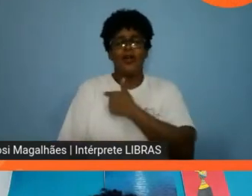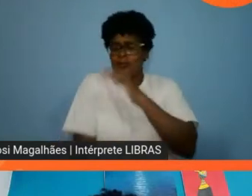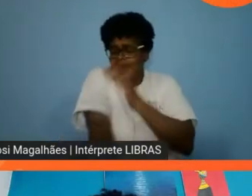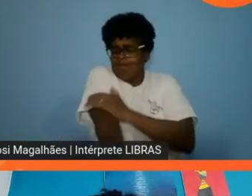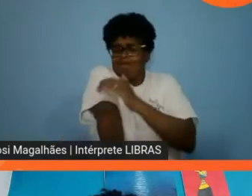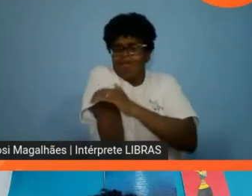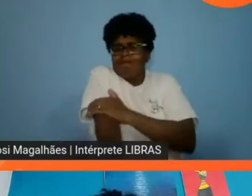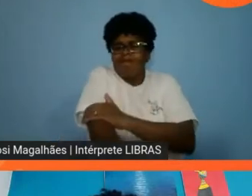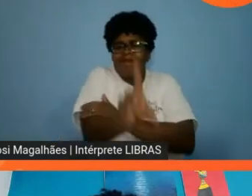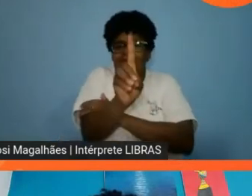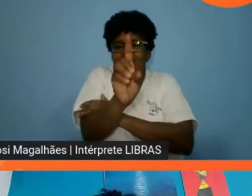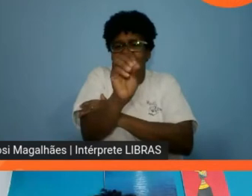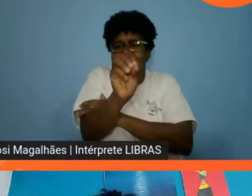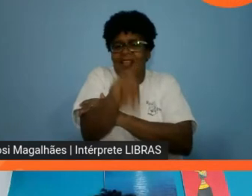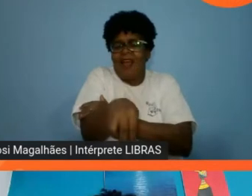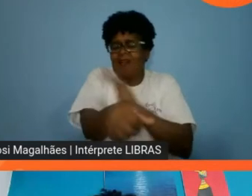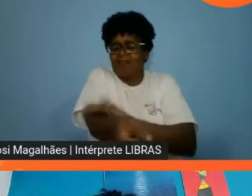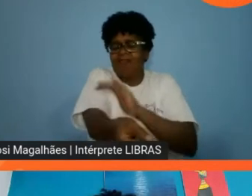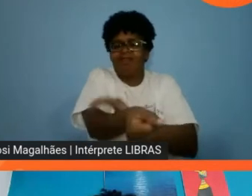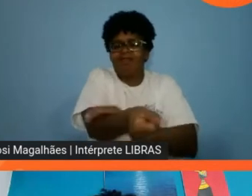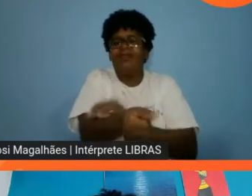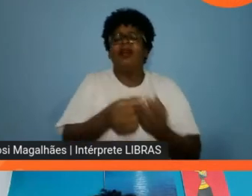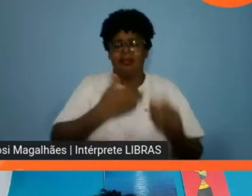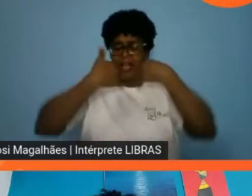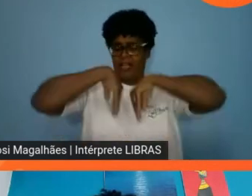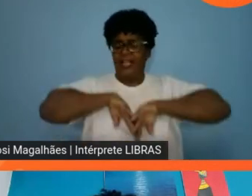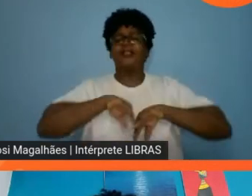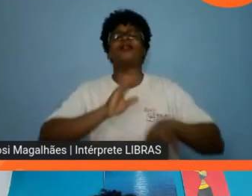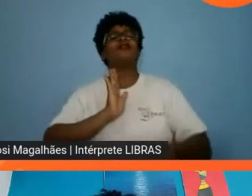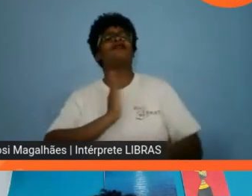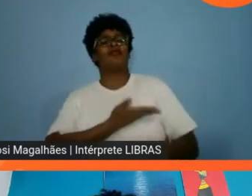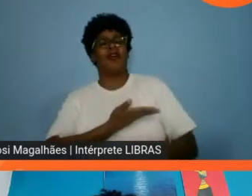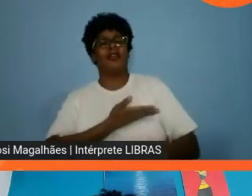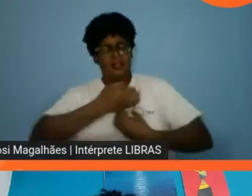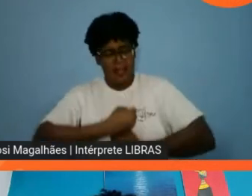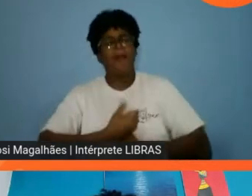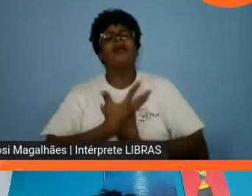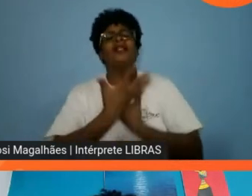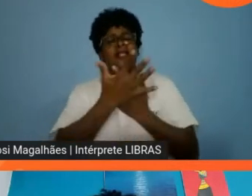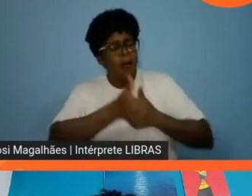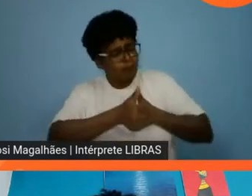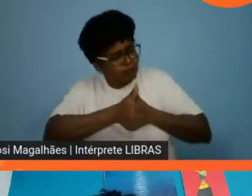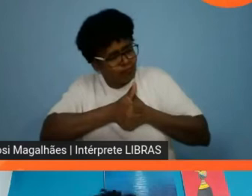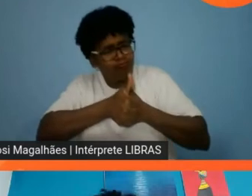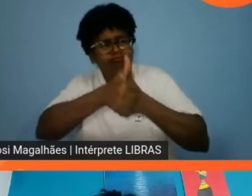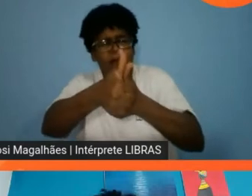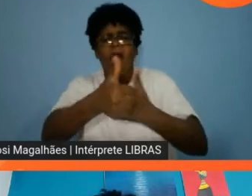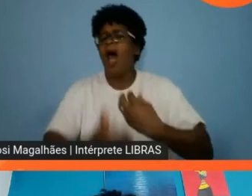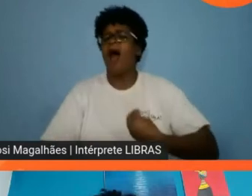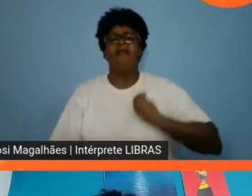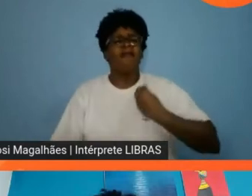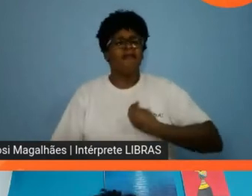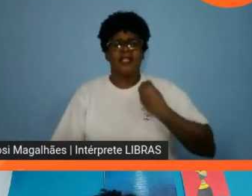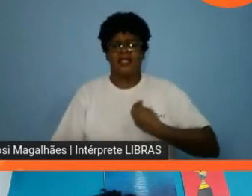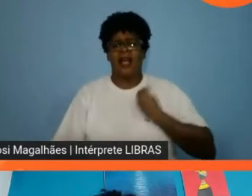gente identificá-lo. Então, a poesia ela me acompanhou ao longo de minha vida, minha trajetória. No entanto, isso